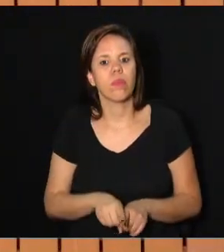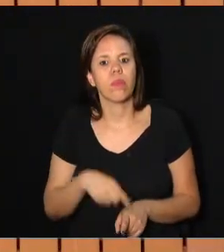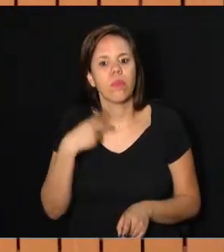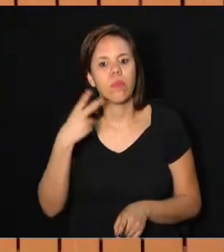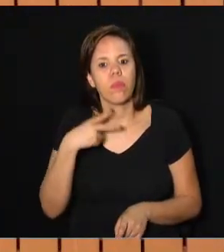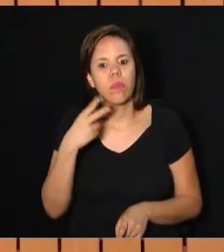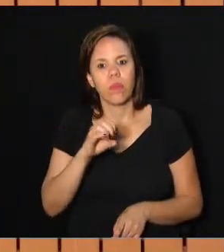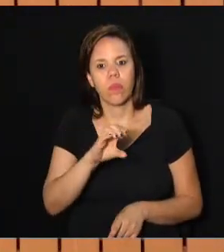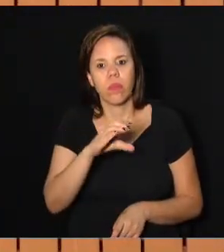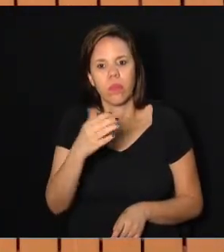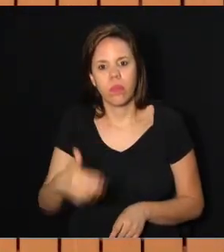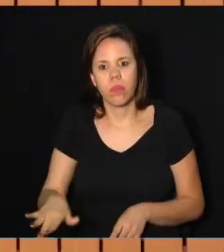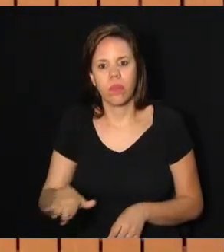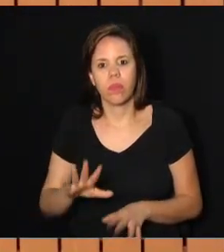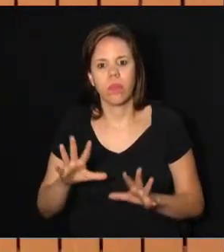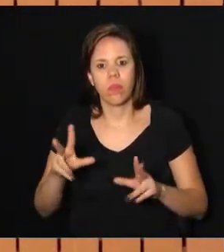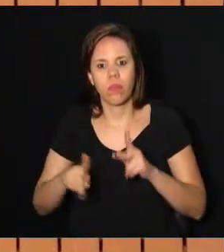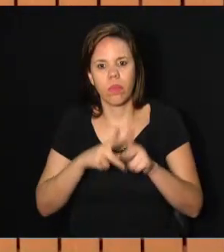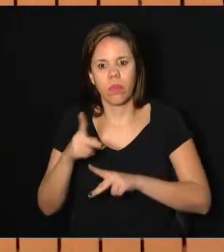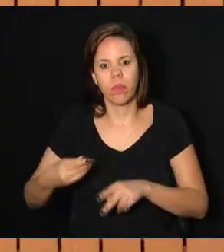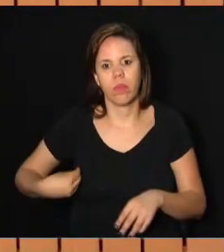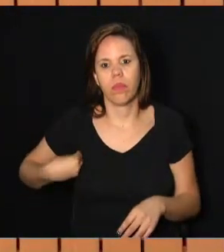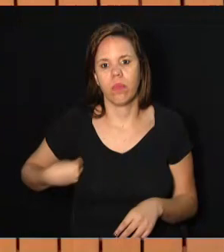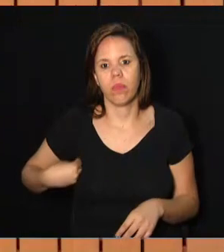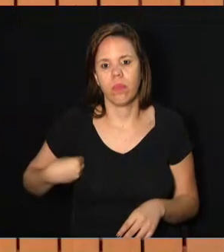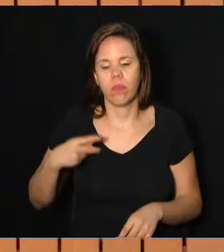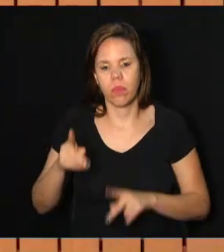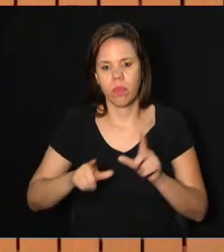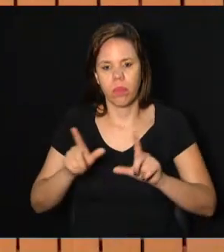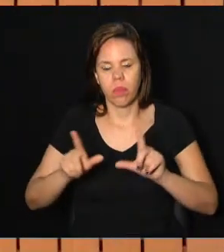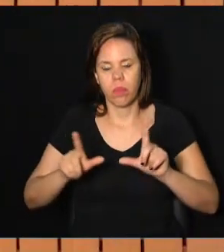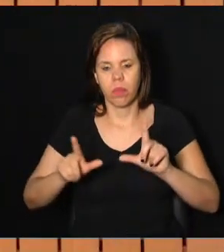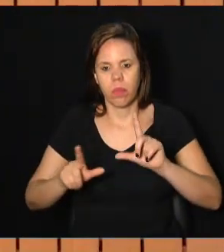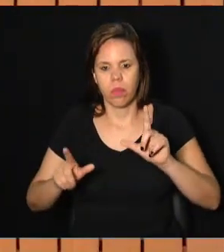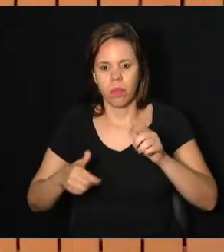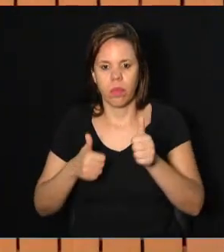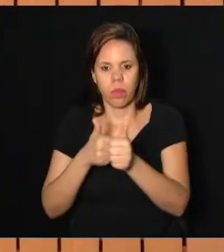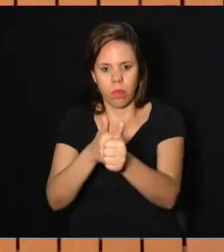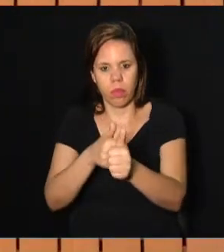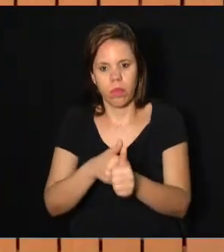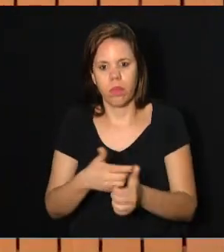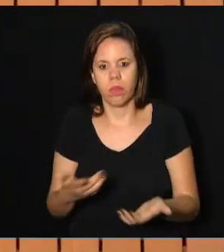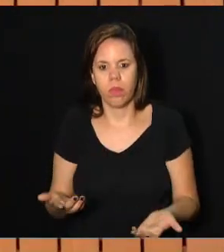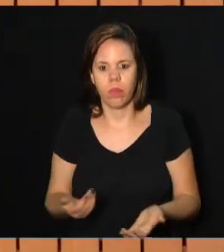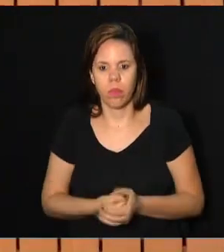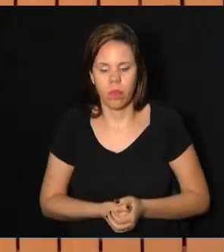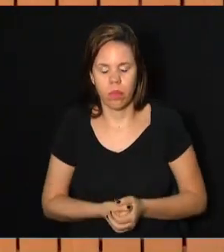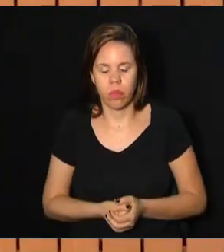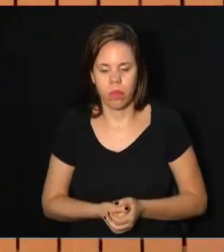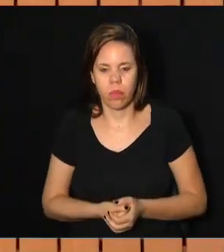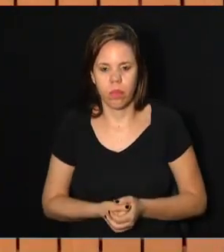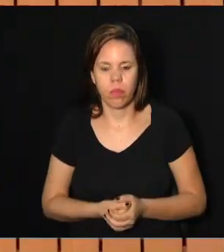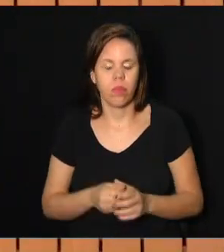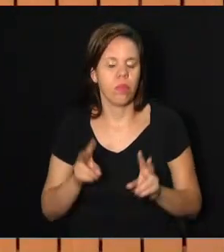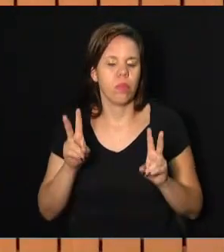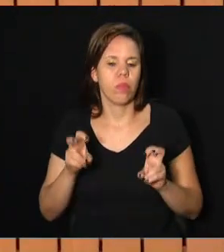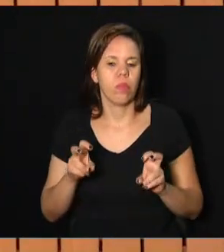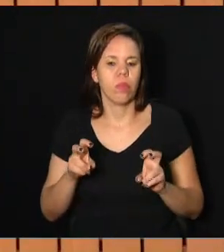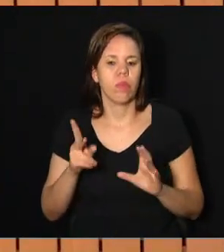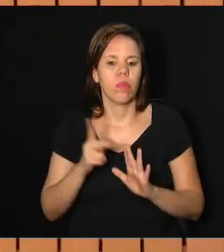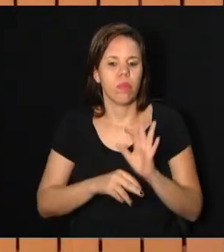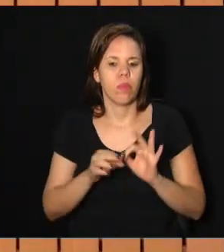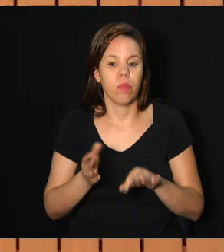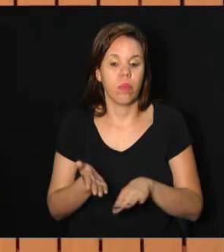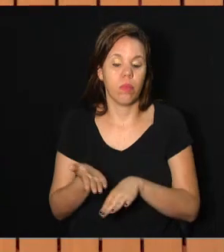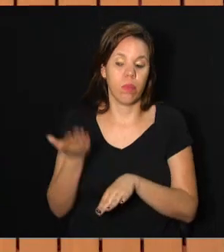vereador Sidão, e a todos os presentes e aqueles que nos acompanham. Em relação ao projeto anterior, só